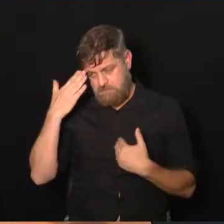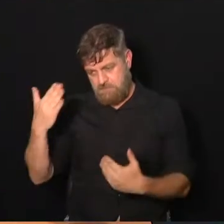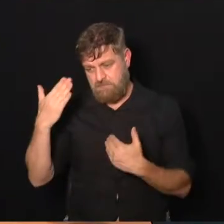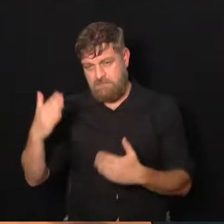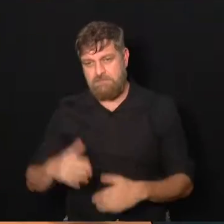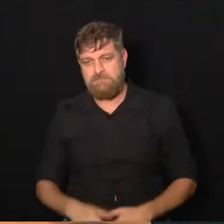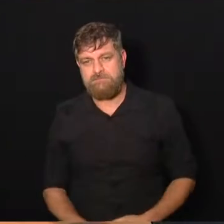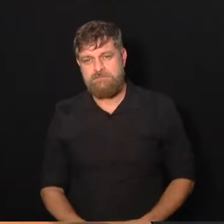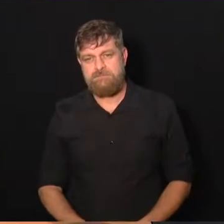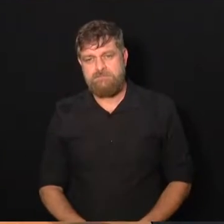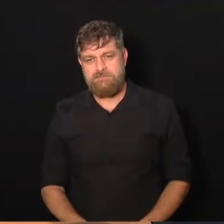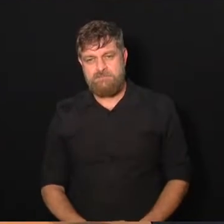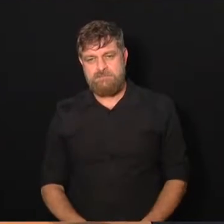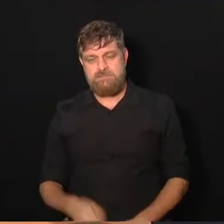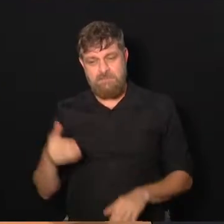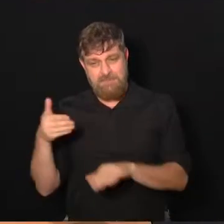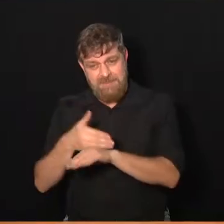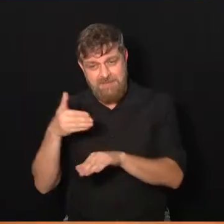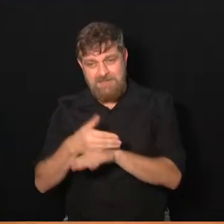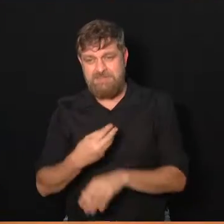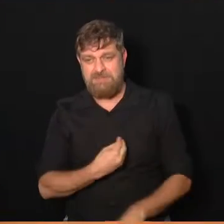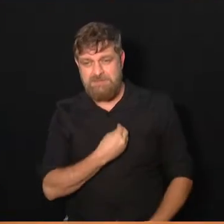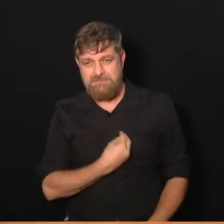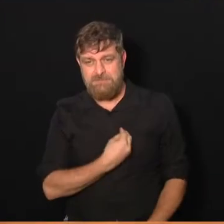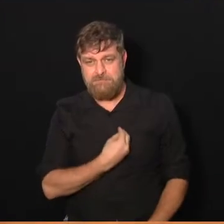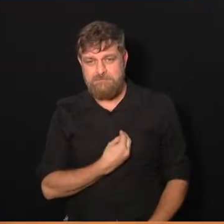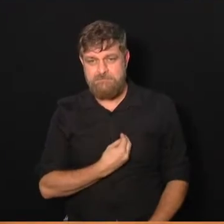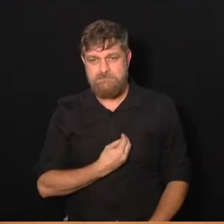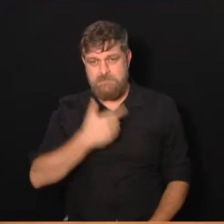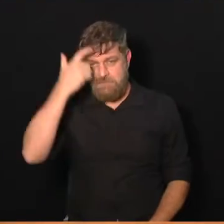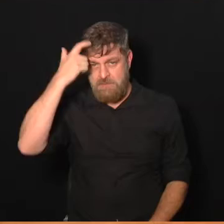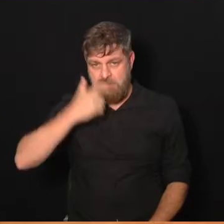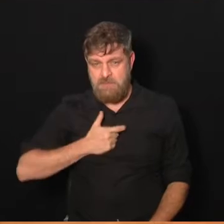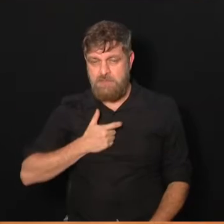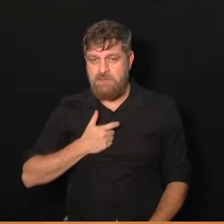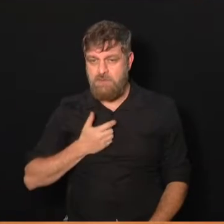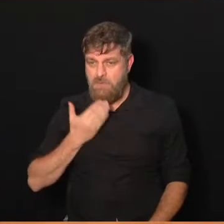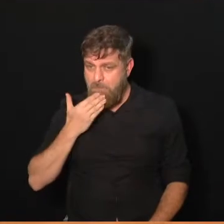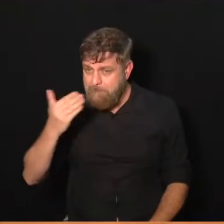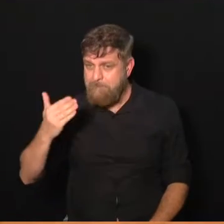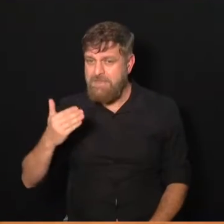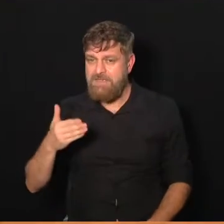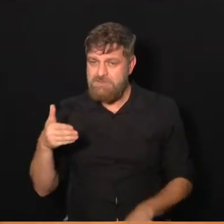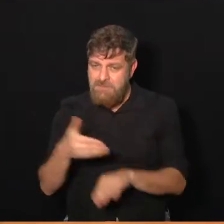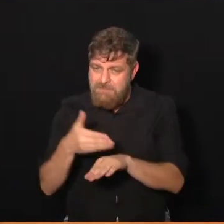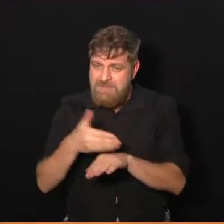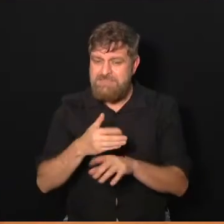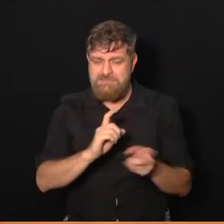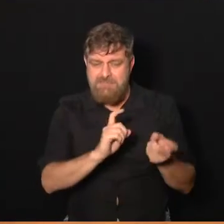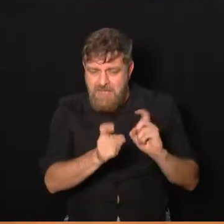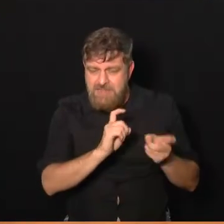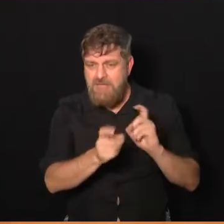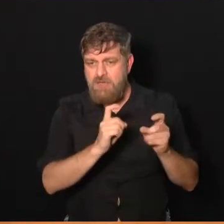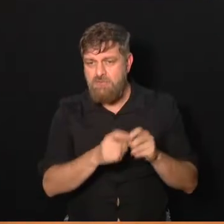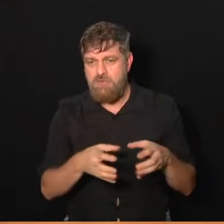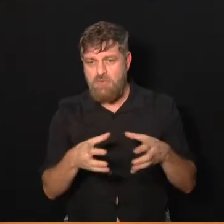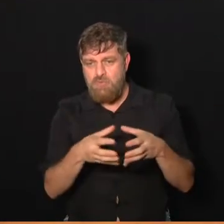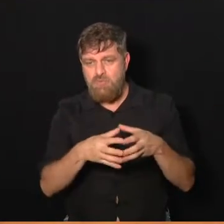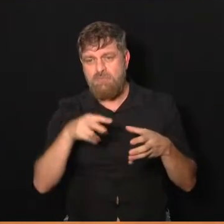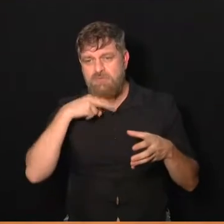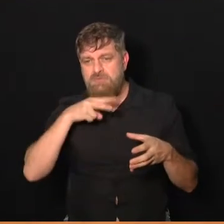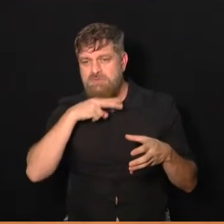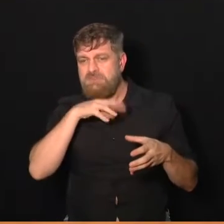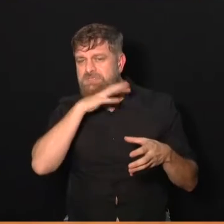que, gente, participem, da mesma maneira que eu defendo que participem das questões dos animais, na Comissão de Defesa dos